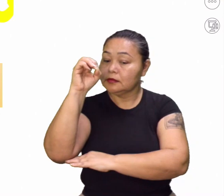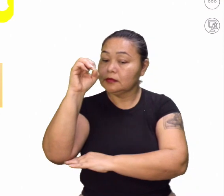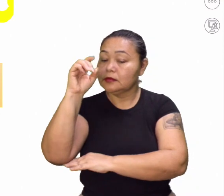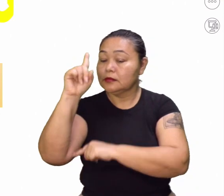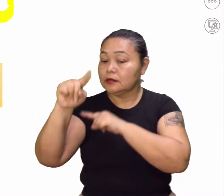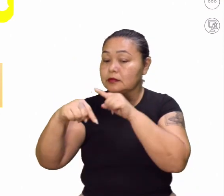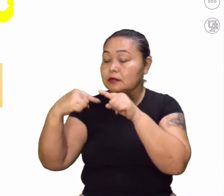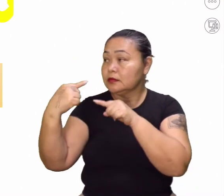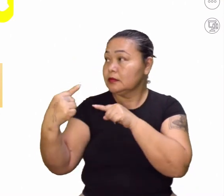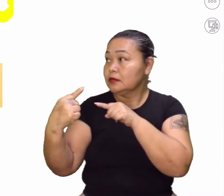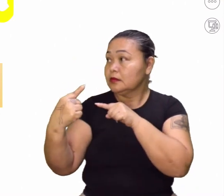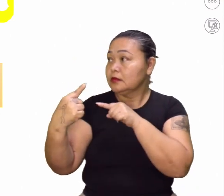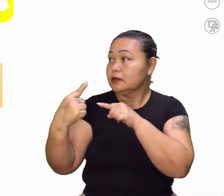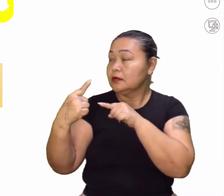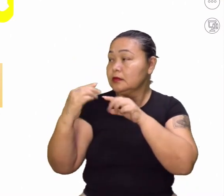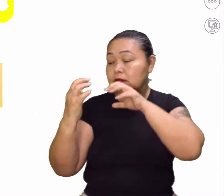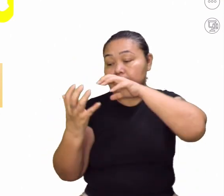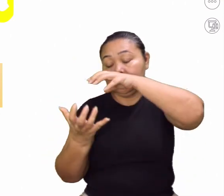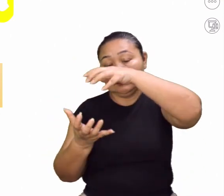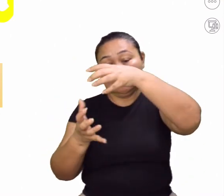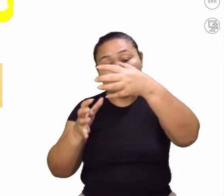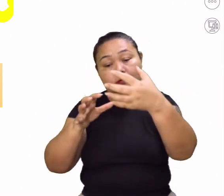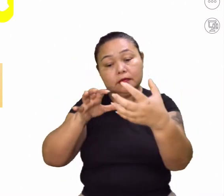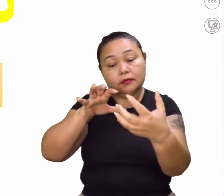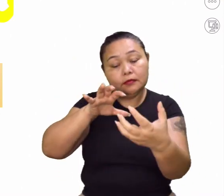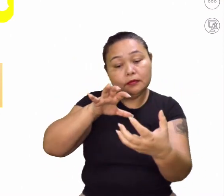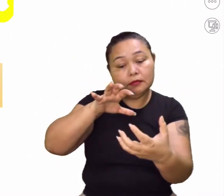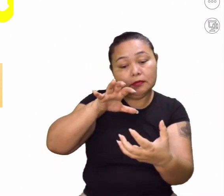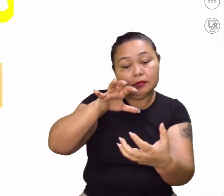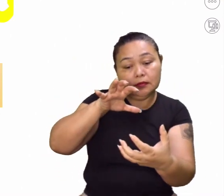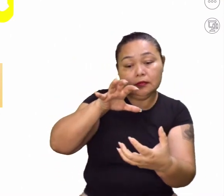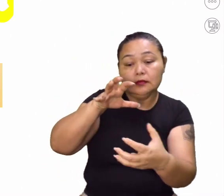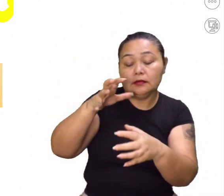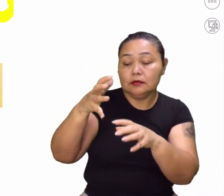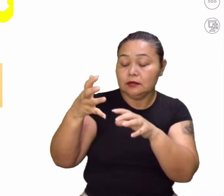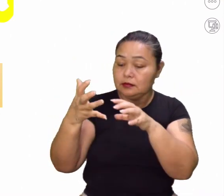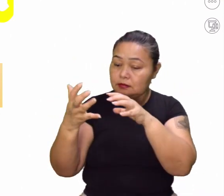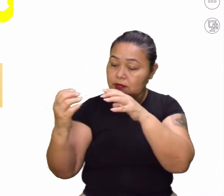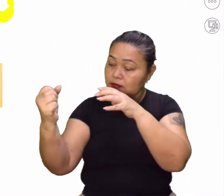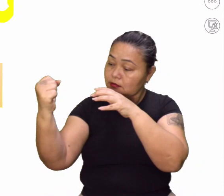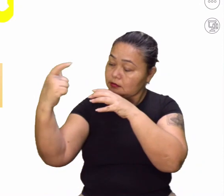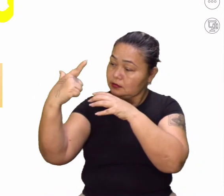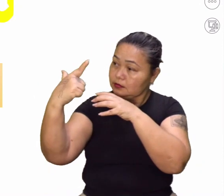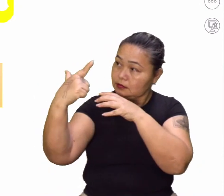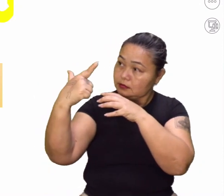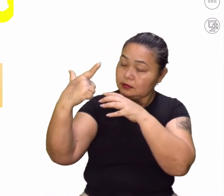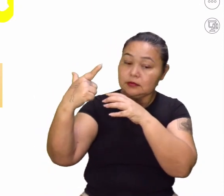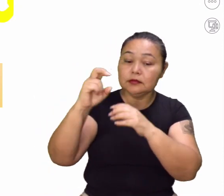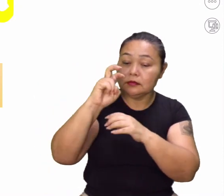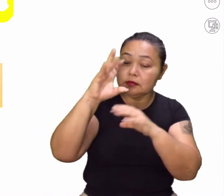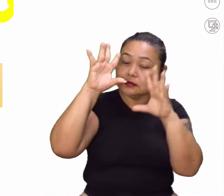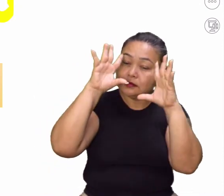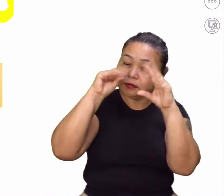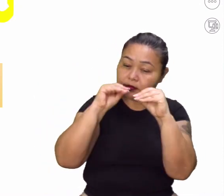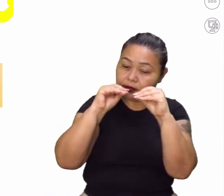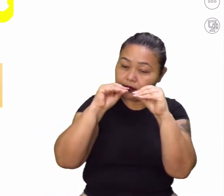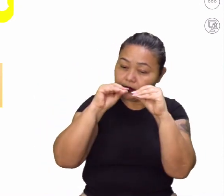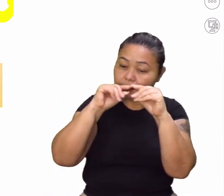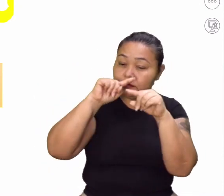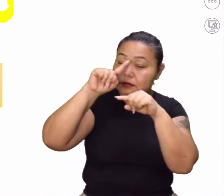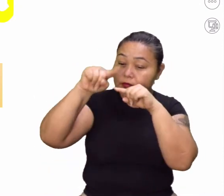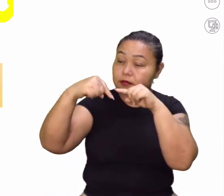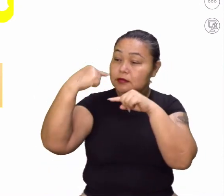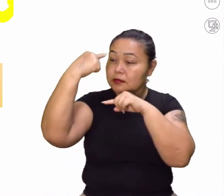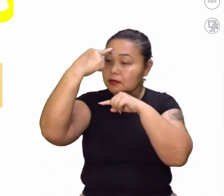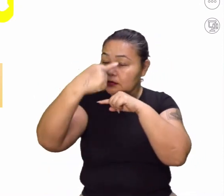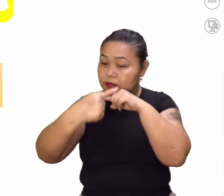manhã. É por causa dessa circunferência que vai aparecendo o Sol. 5 horas vai estar escuro. Depois de 1 hora em